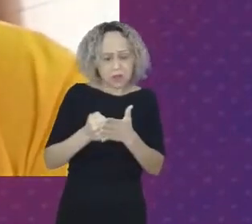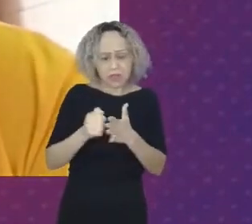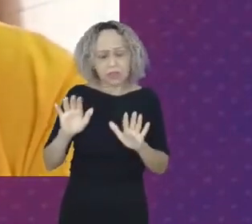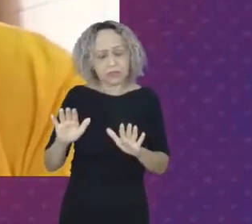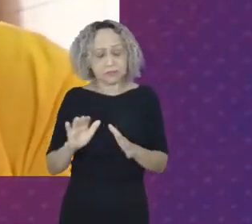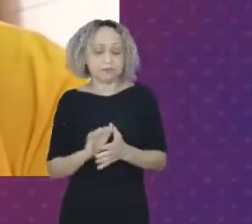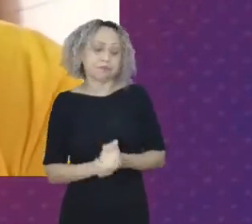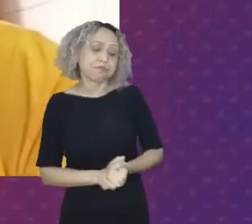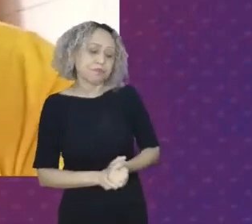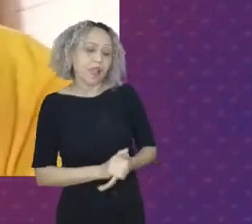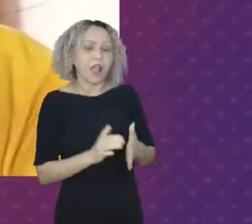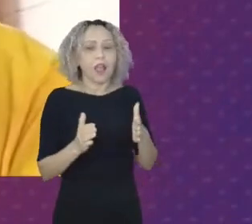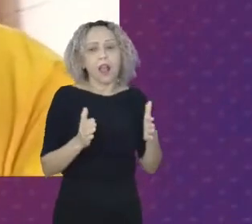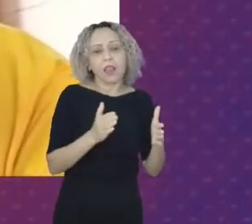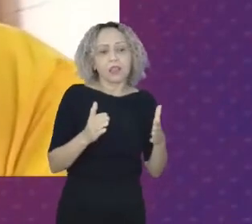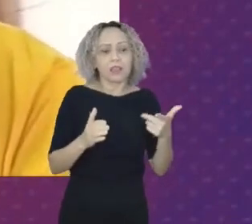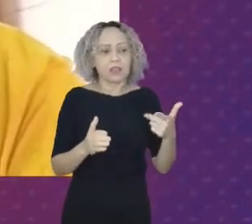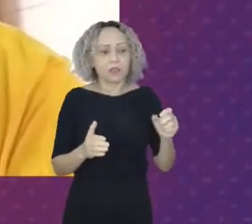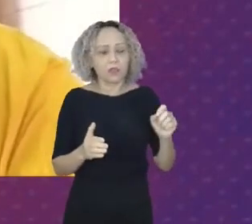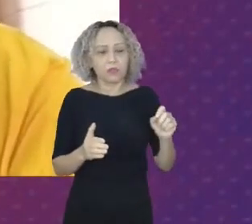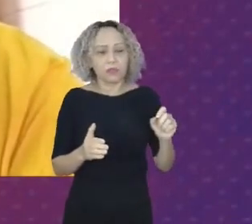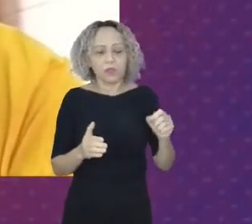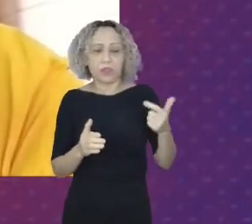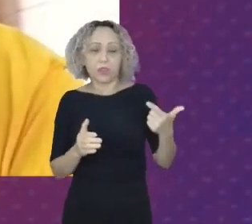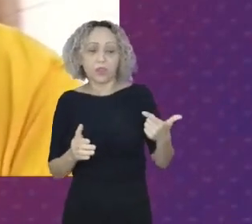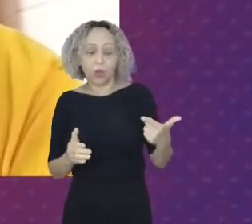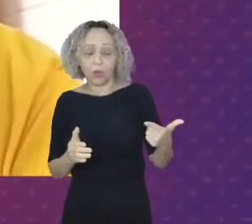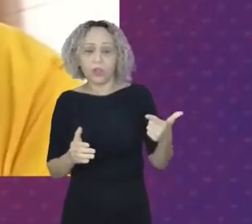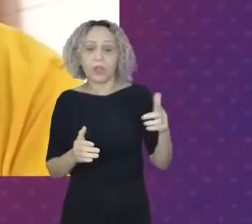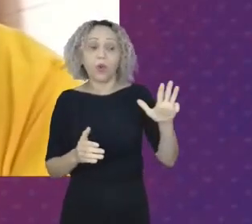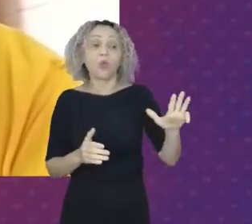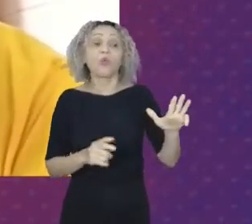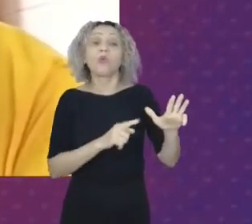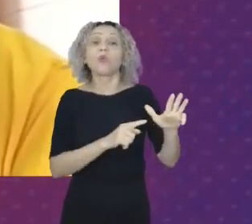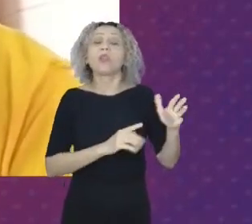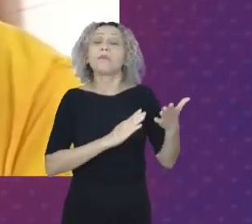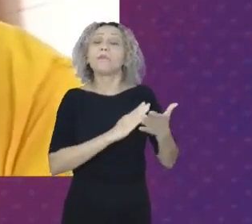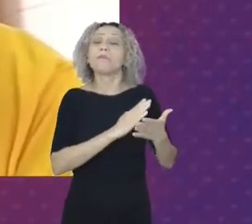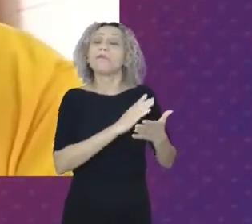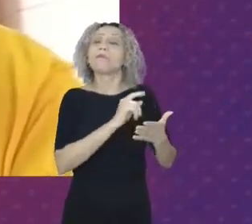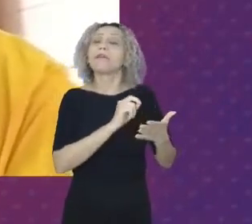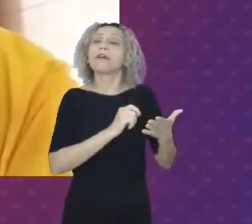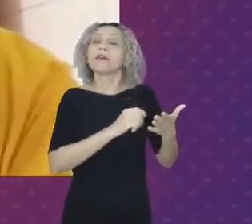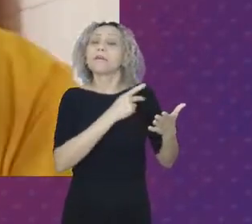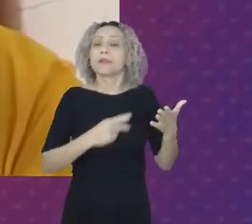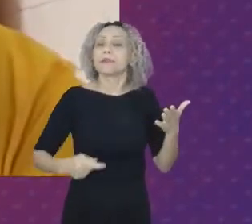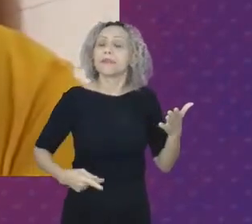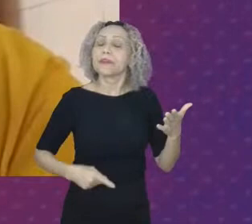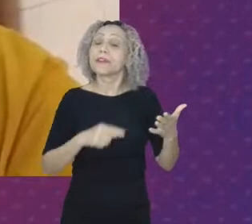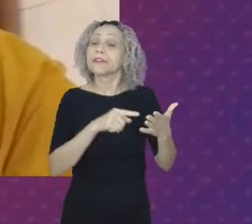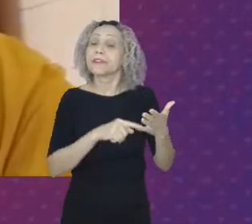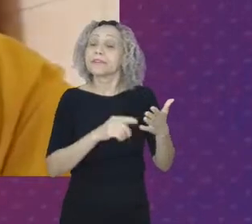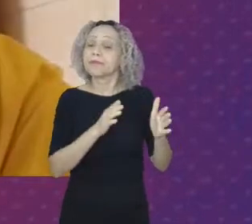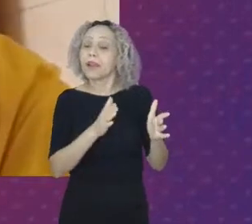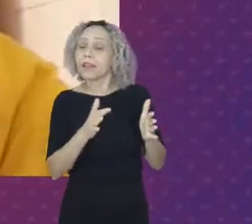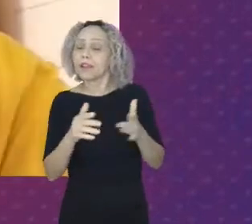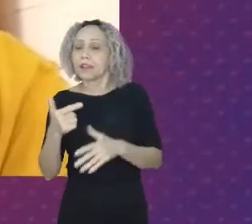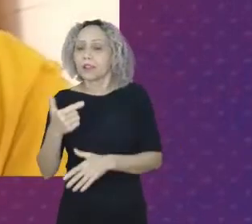presidente Lula, né, em 2002, e em 2006 ele aprovou uma lei que para nós foi muito importante, a